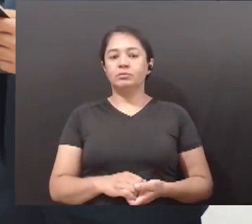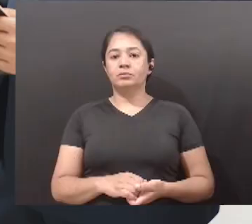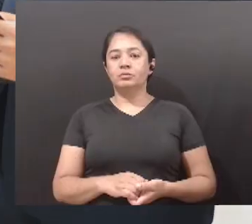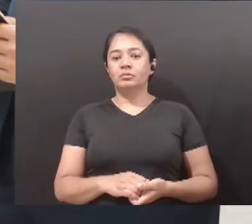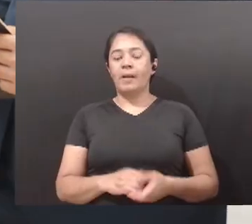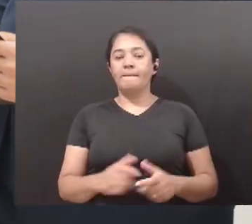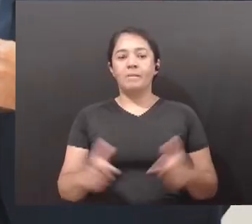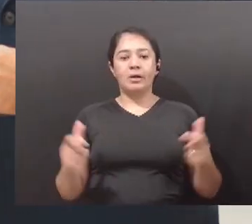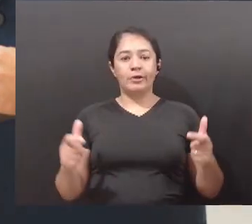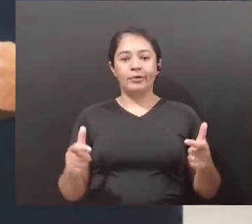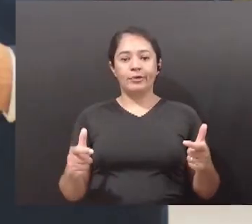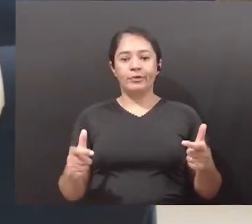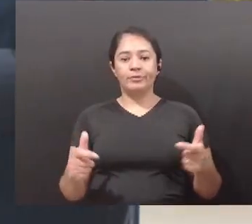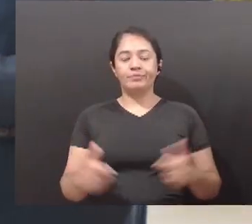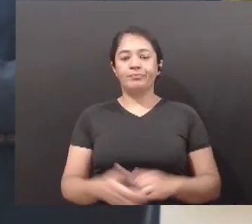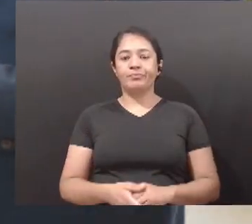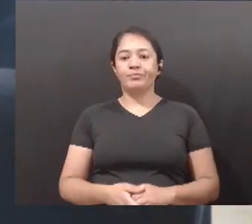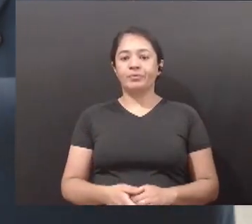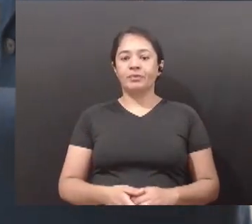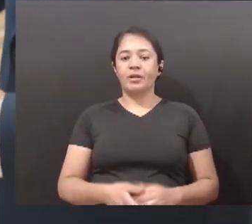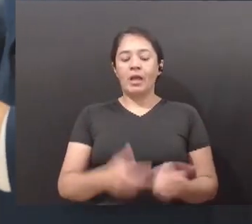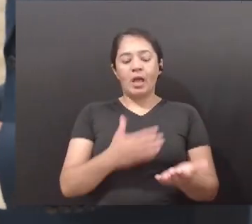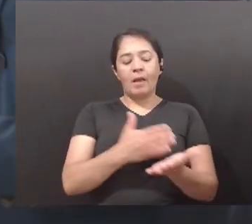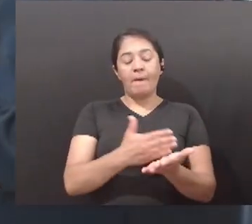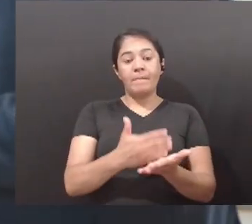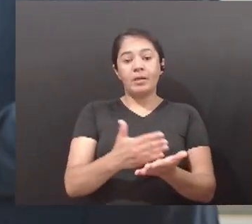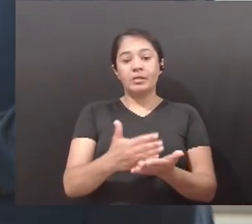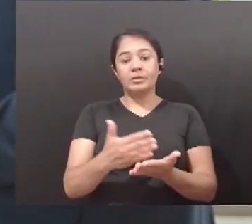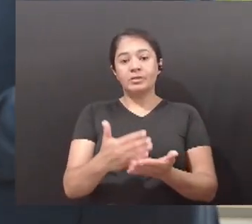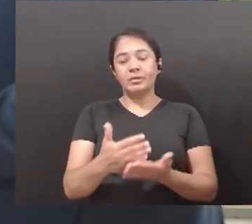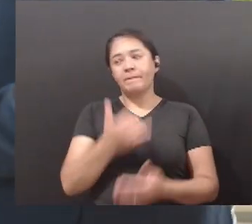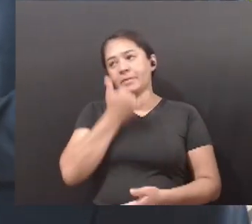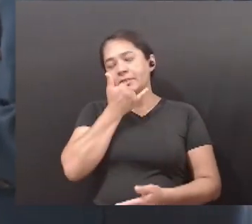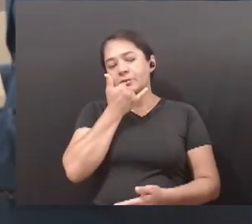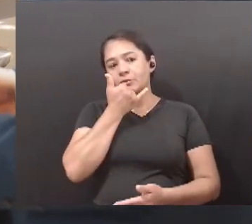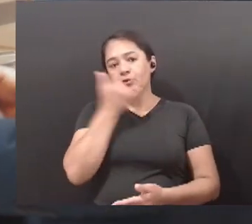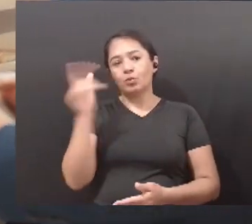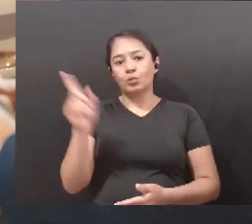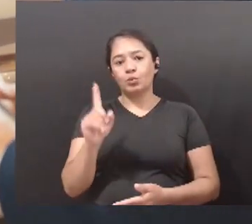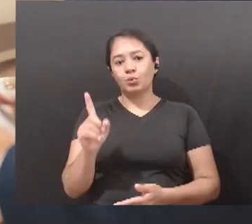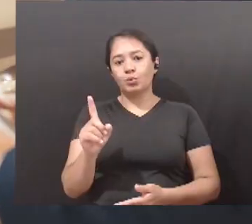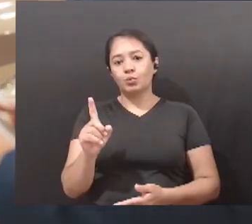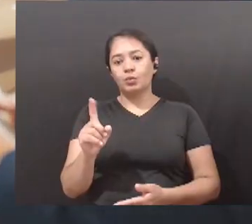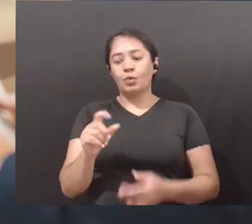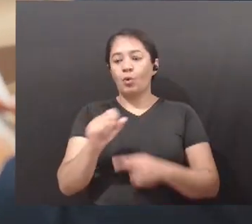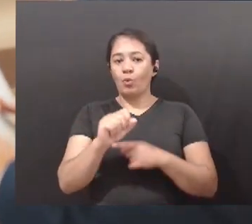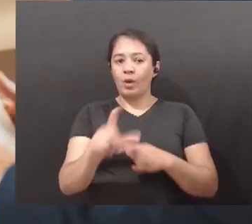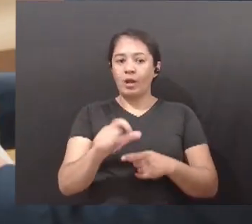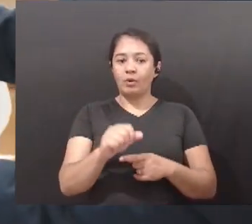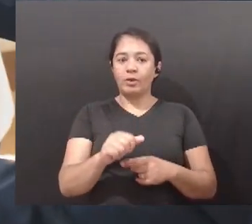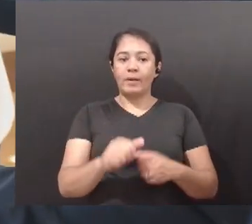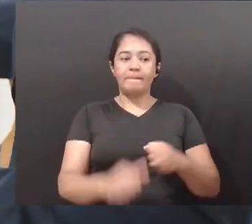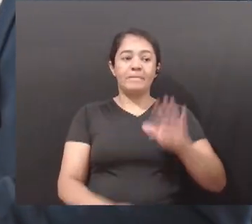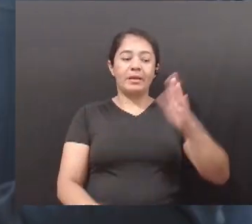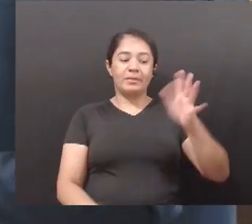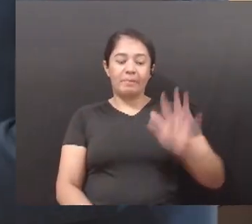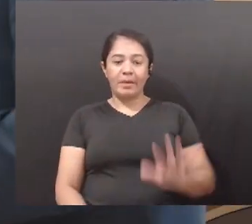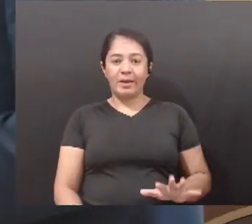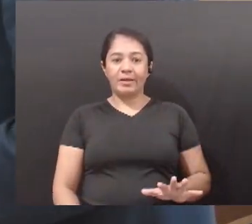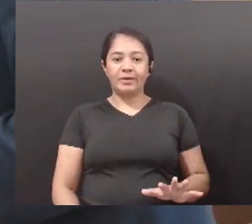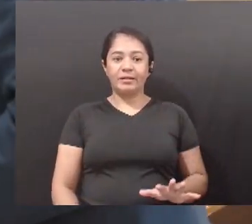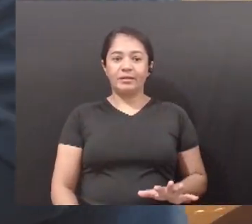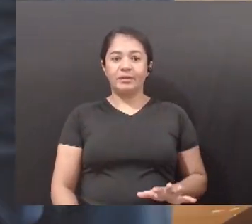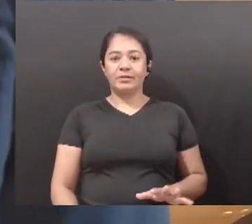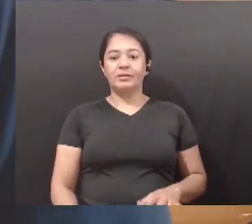dizer, parcelar não, perdão, no aluguel vai ser mais em conta, e aí isso dá aquela folga, como eu comentei para a pessoa,